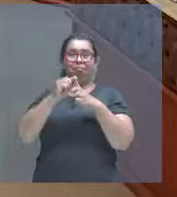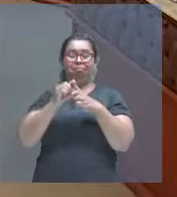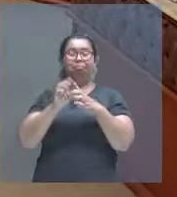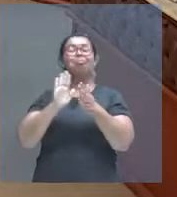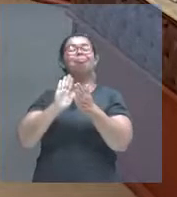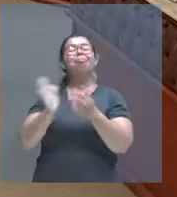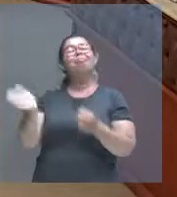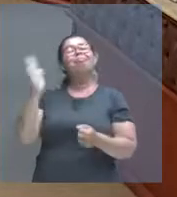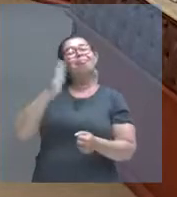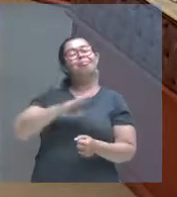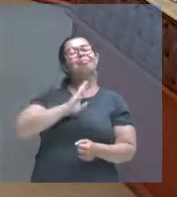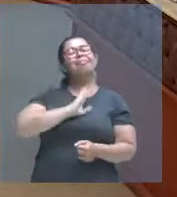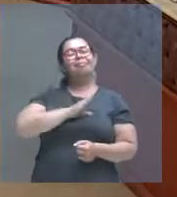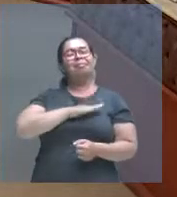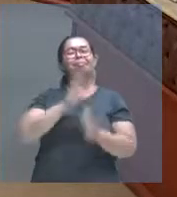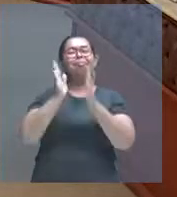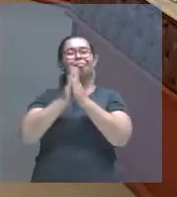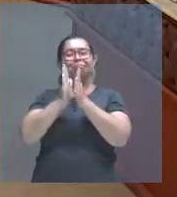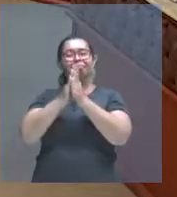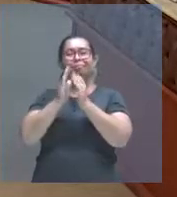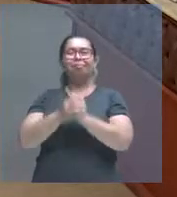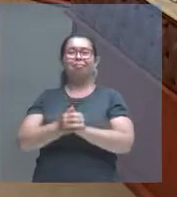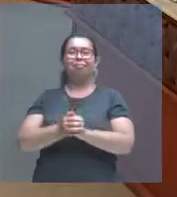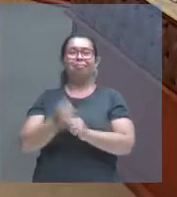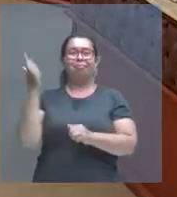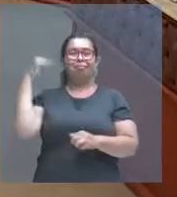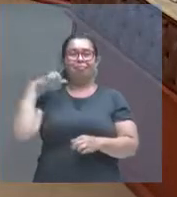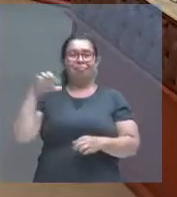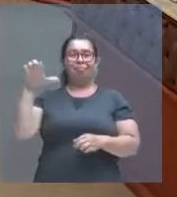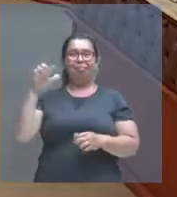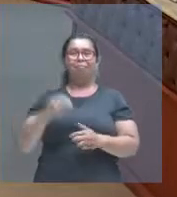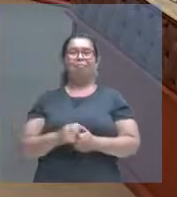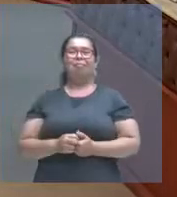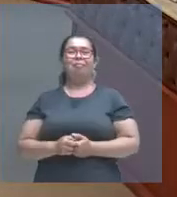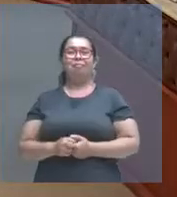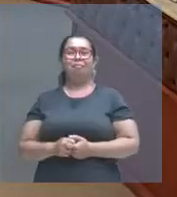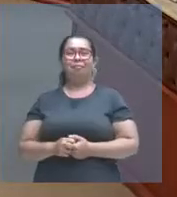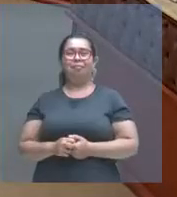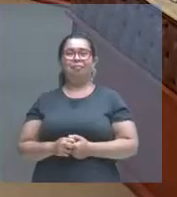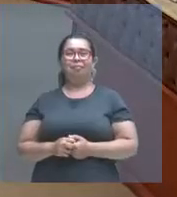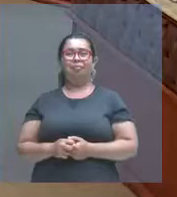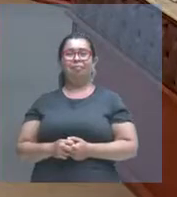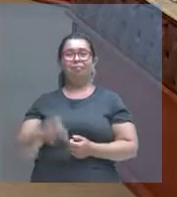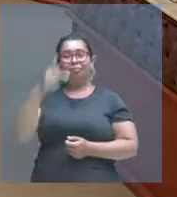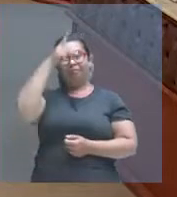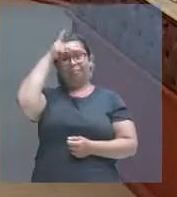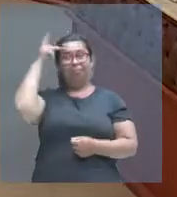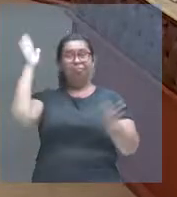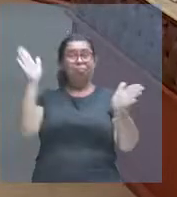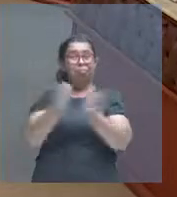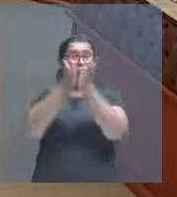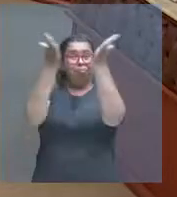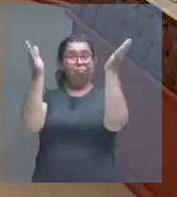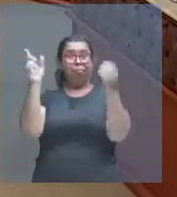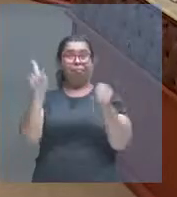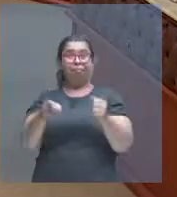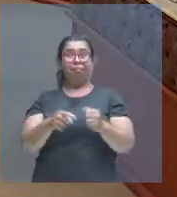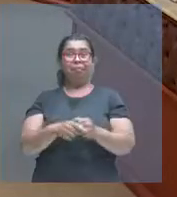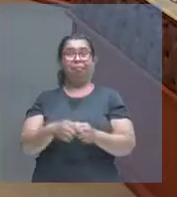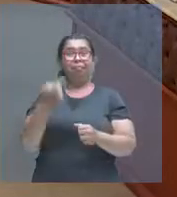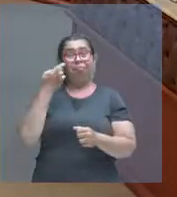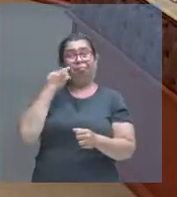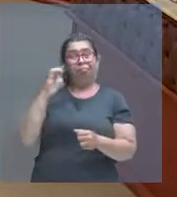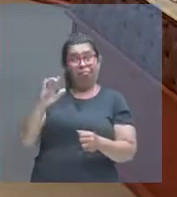coração, né, então parabéns mesmo, continua essa pessoa maravilhosa que o senhor seja, cuida do seu